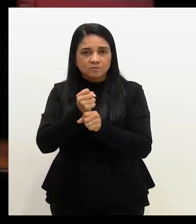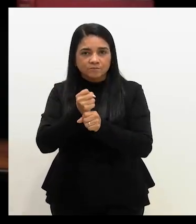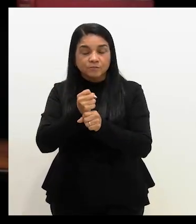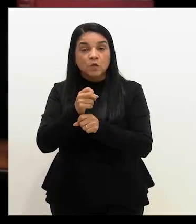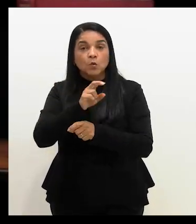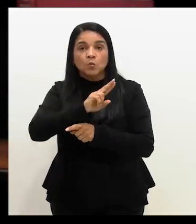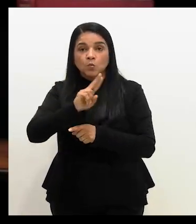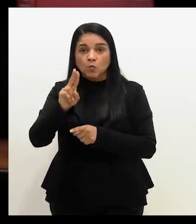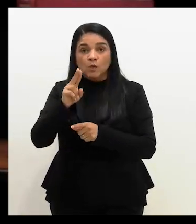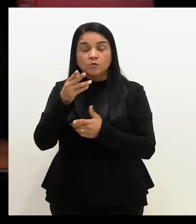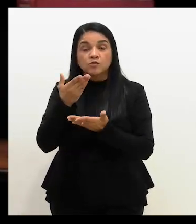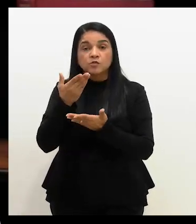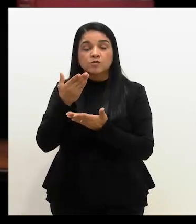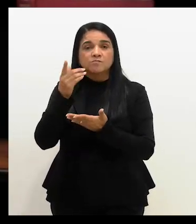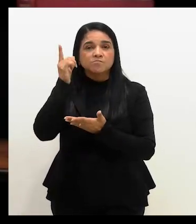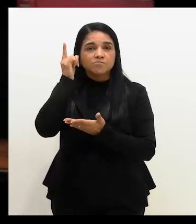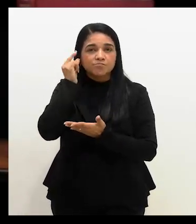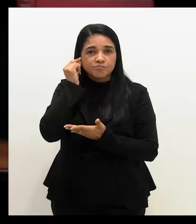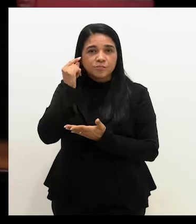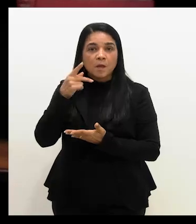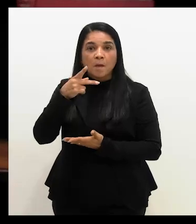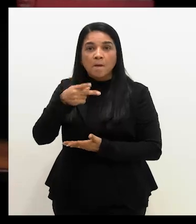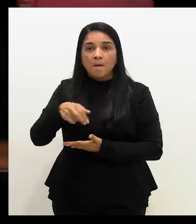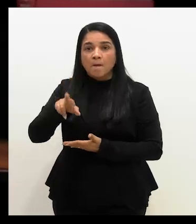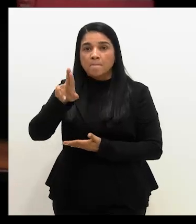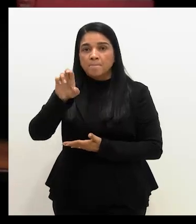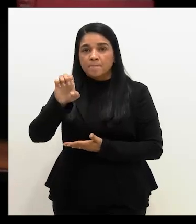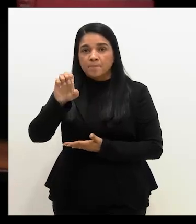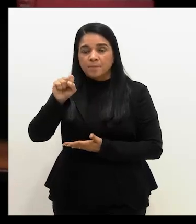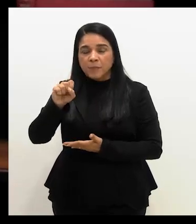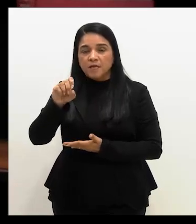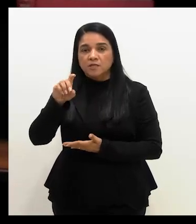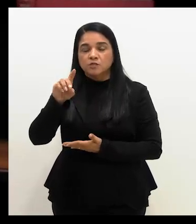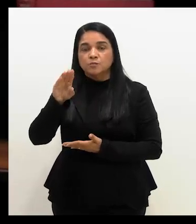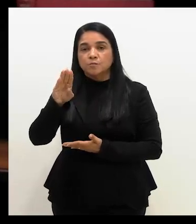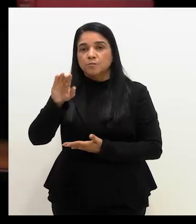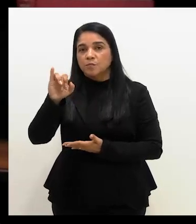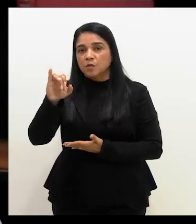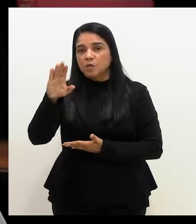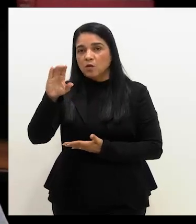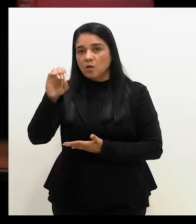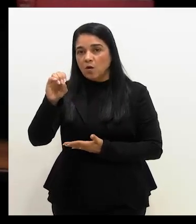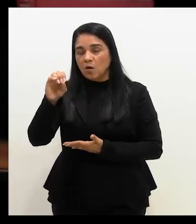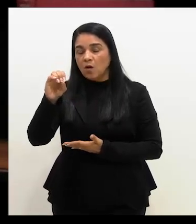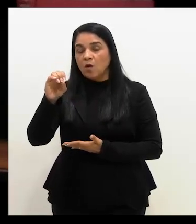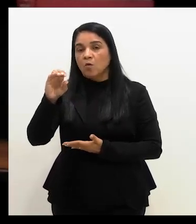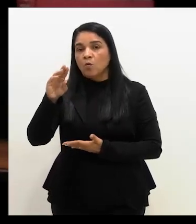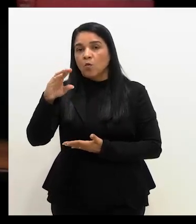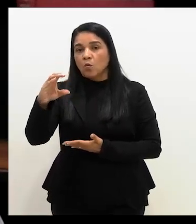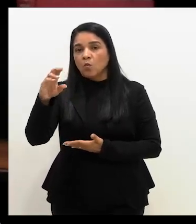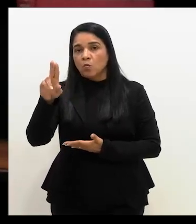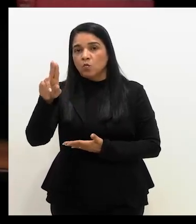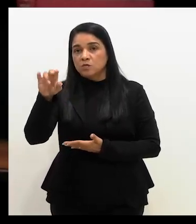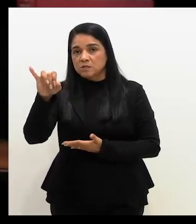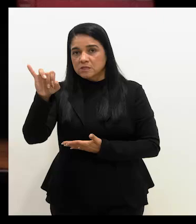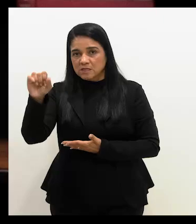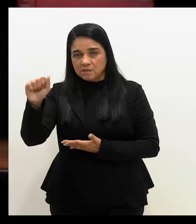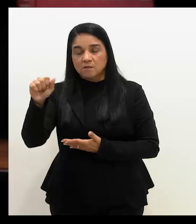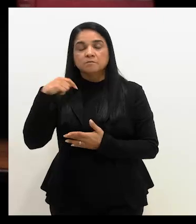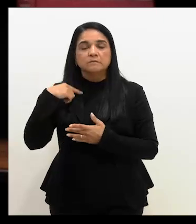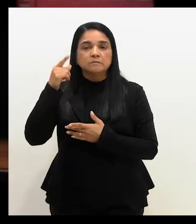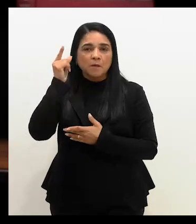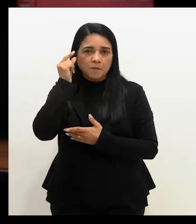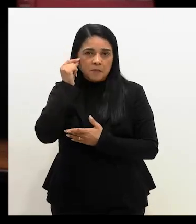Conforme o tempo vai passando, a gente tem um nome até para esse tipo de perda auditiva, chama presbiacusia, que é a perda auditiva com a idade. A gente vai ter